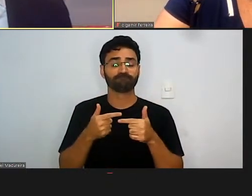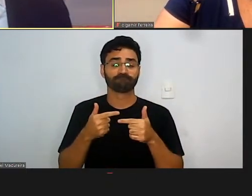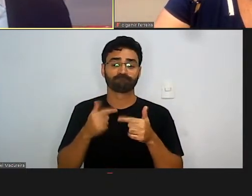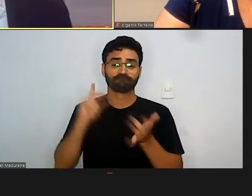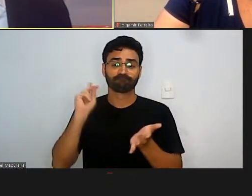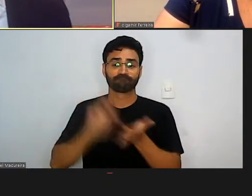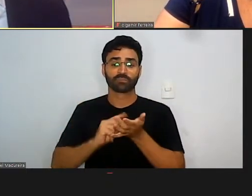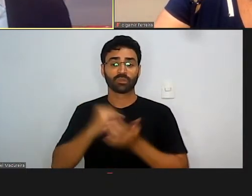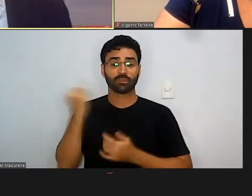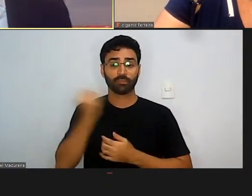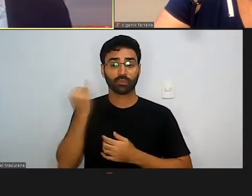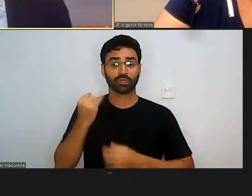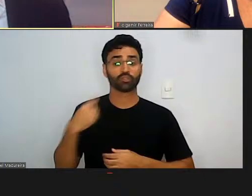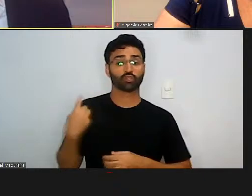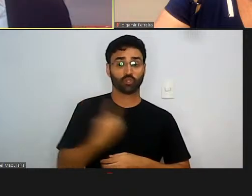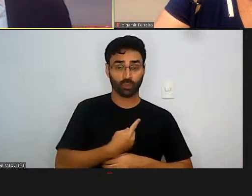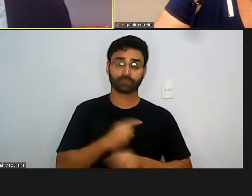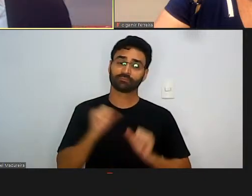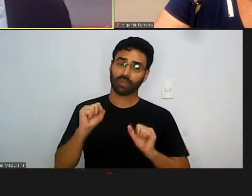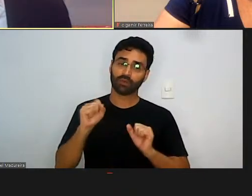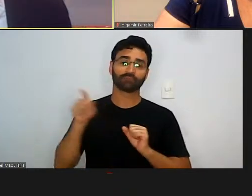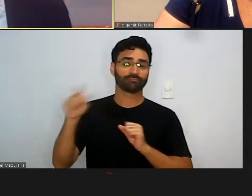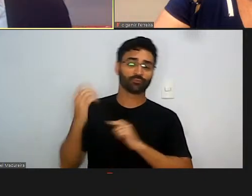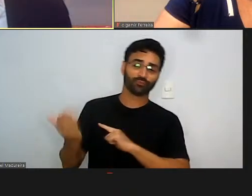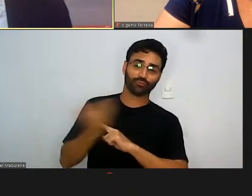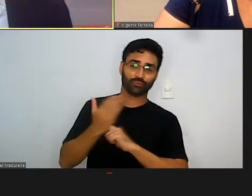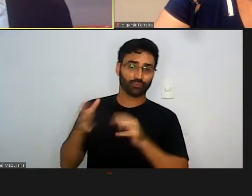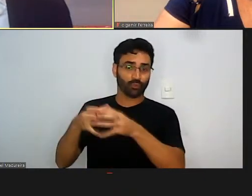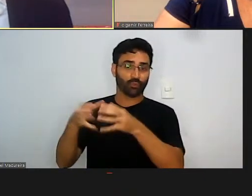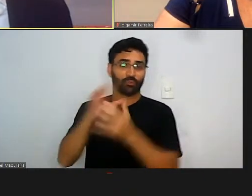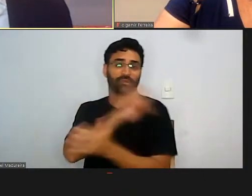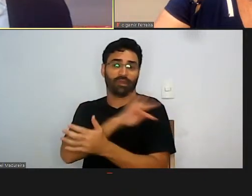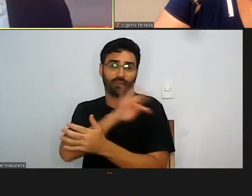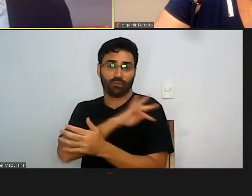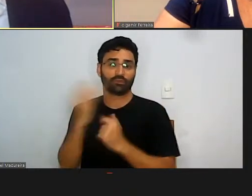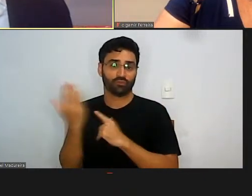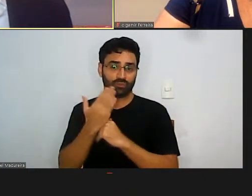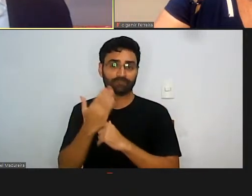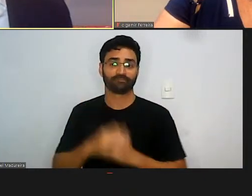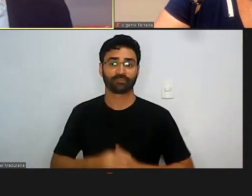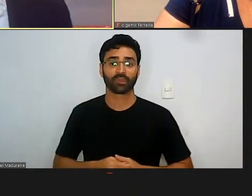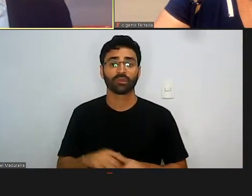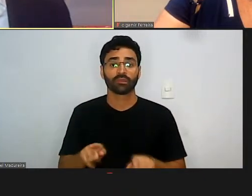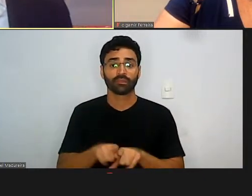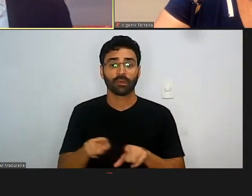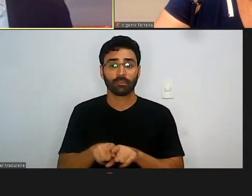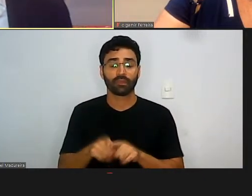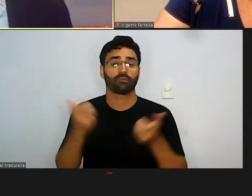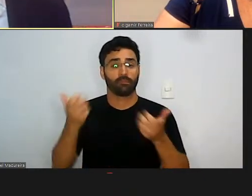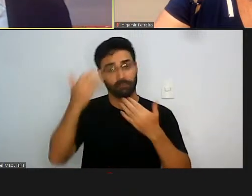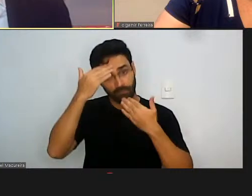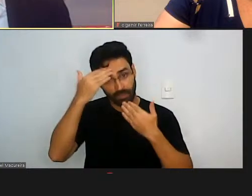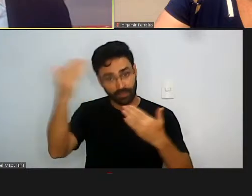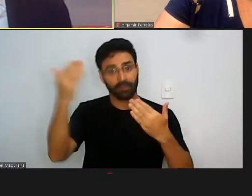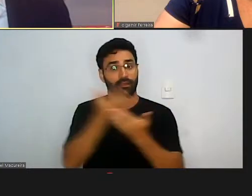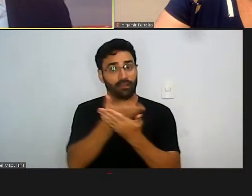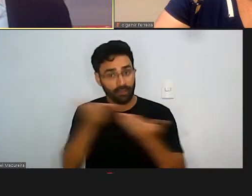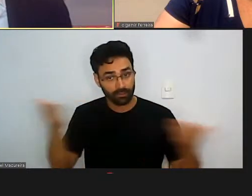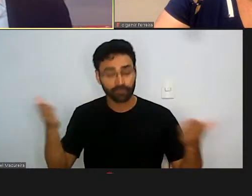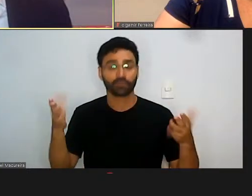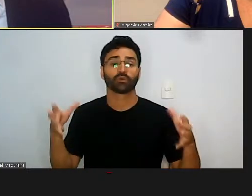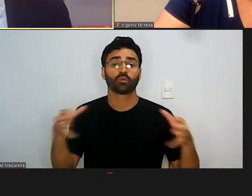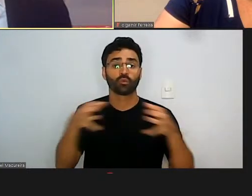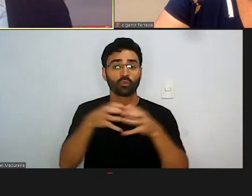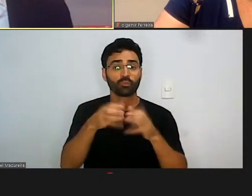que nós possamos contar com eles nesse momento. Também eu queria agradecer aos membros da Câmara de Extensão, não